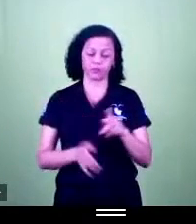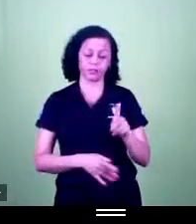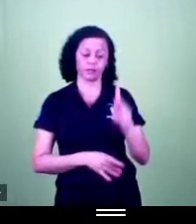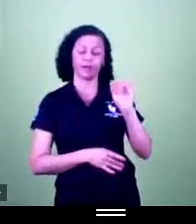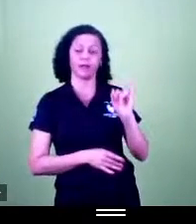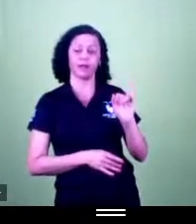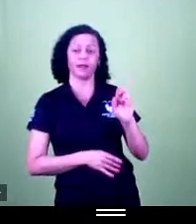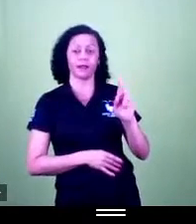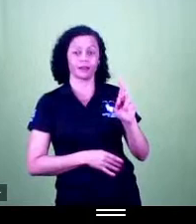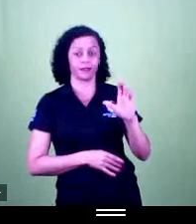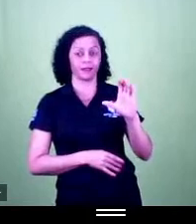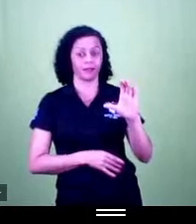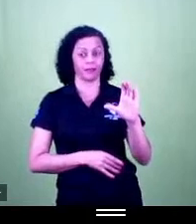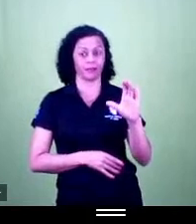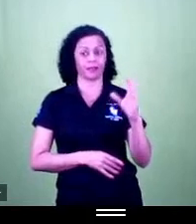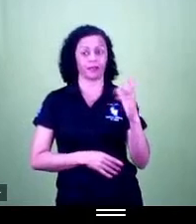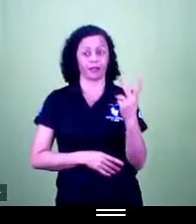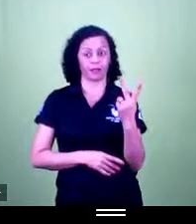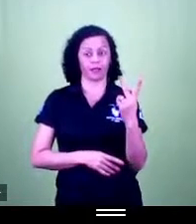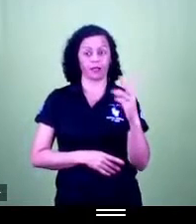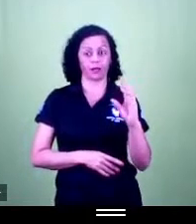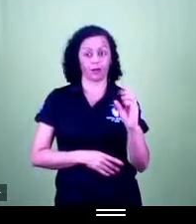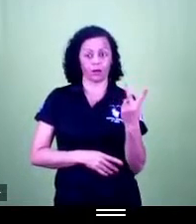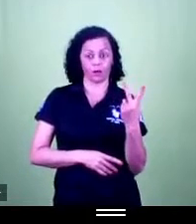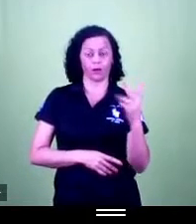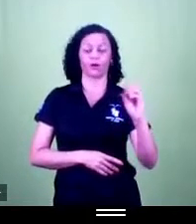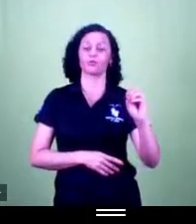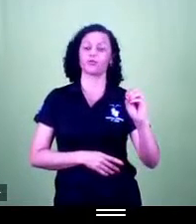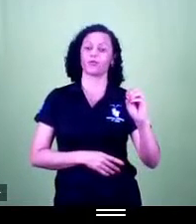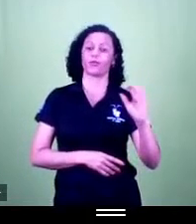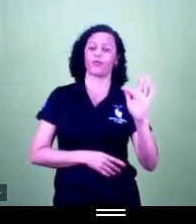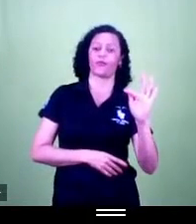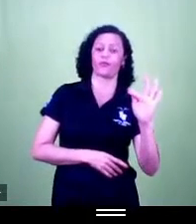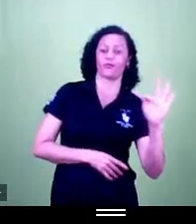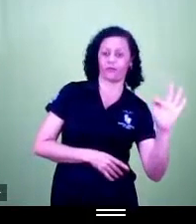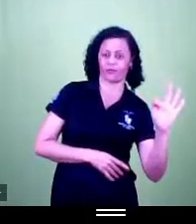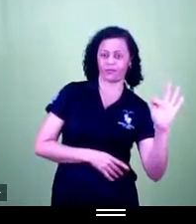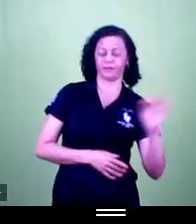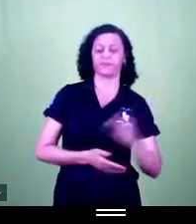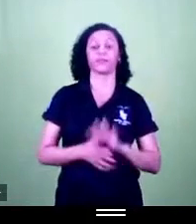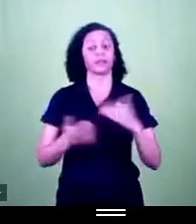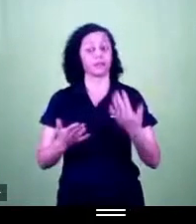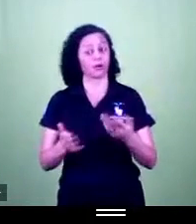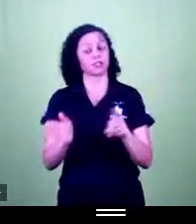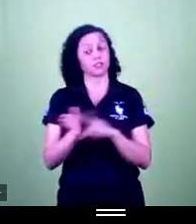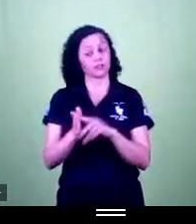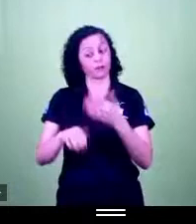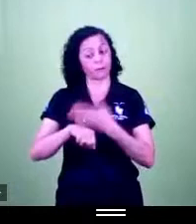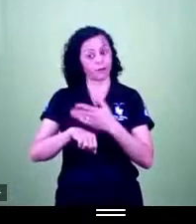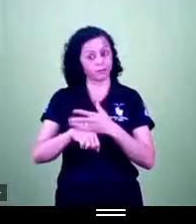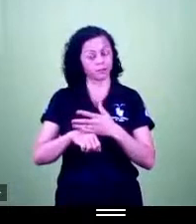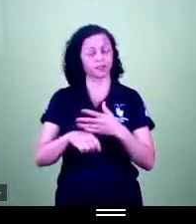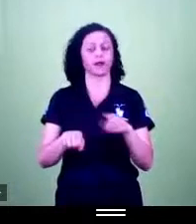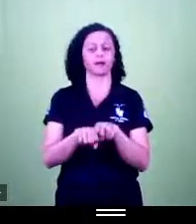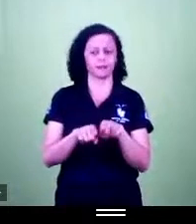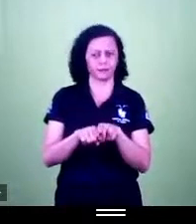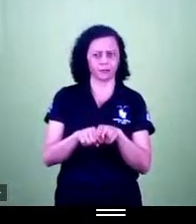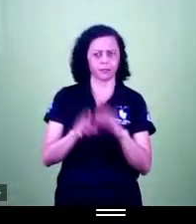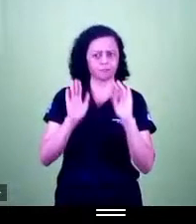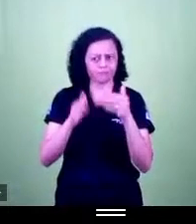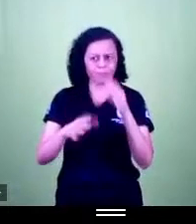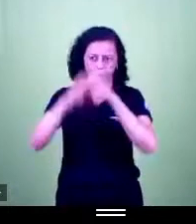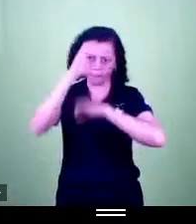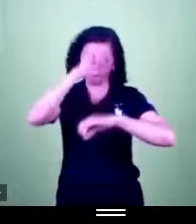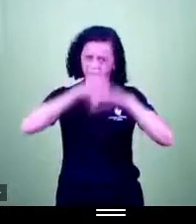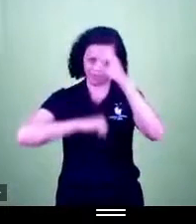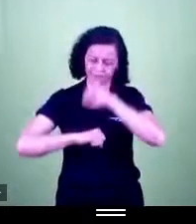compreender, trabalhar, exemplificar, exercitar as leis de Kirchhoff, que são fundamentais para análises mais complexas